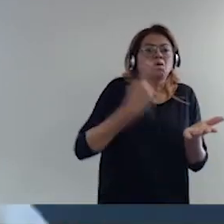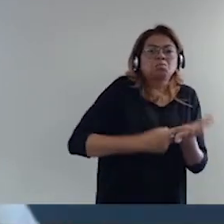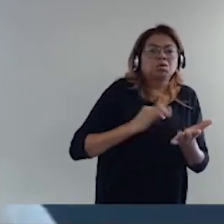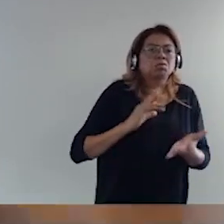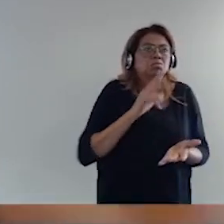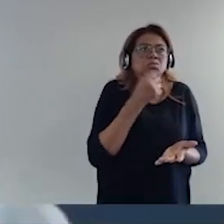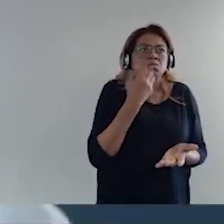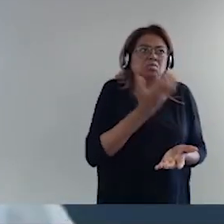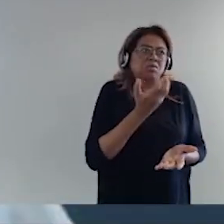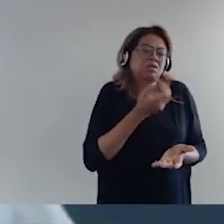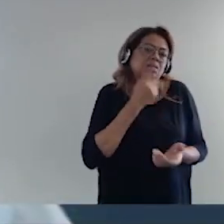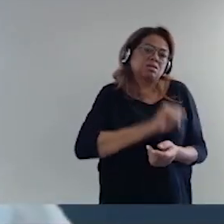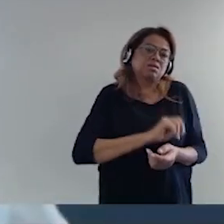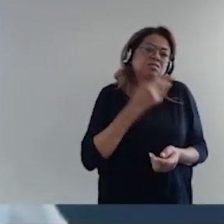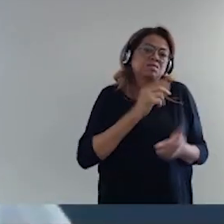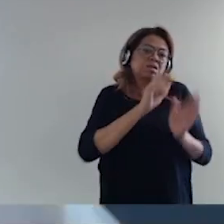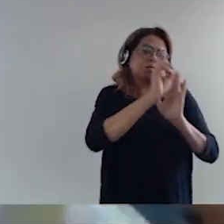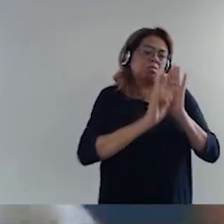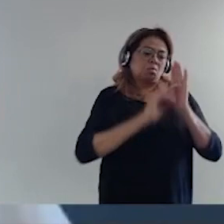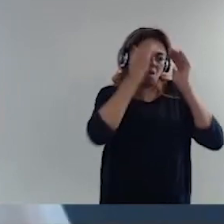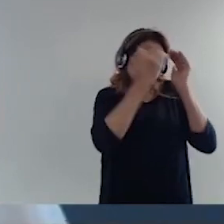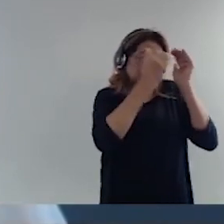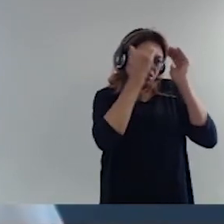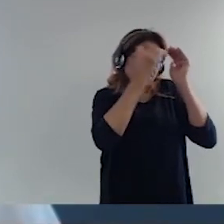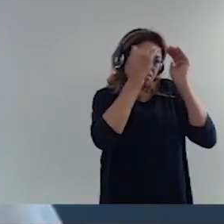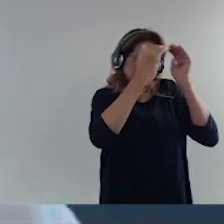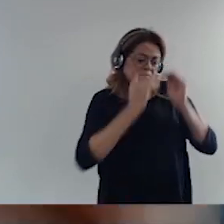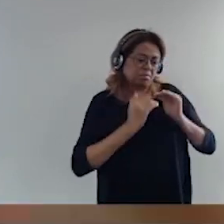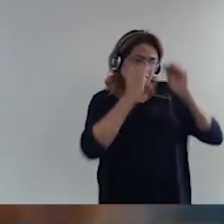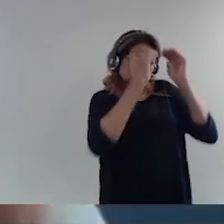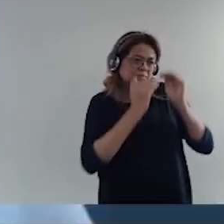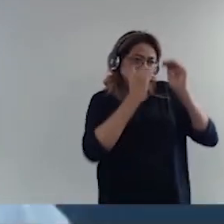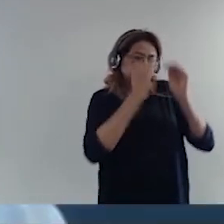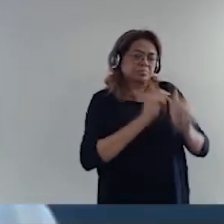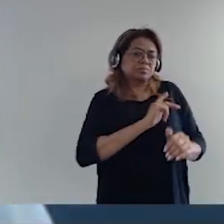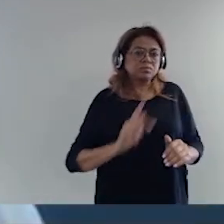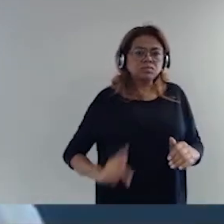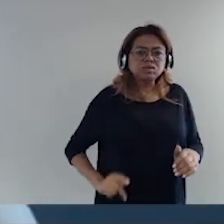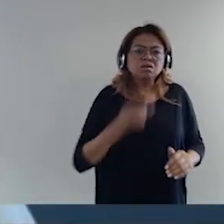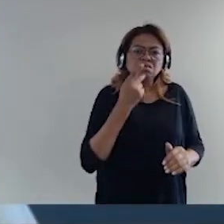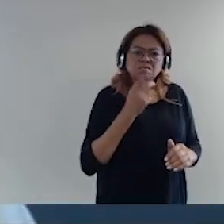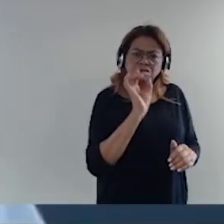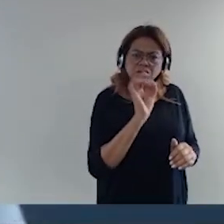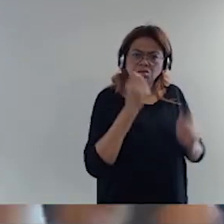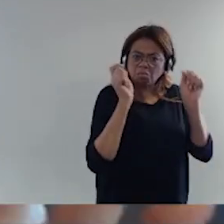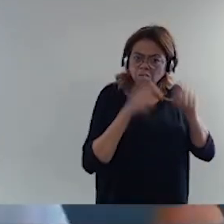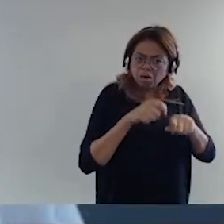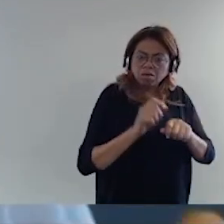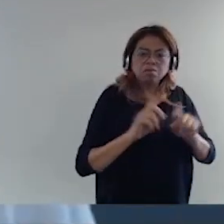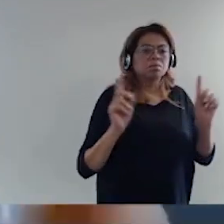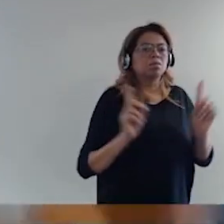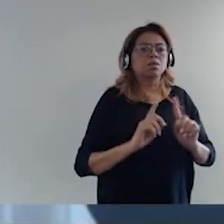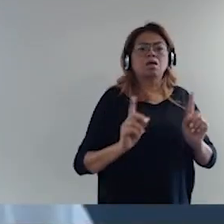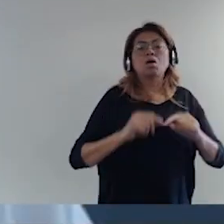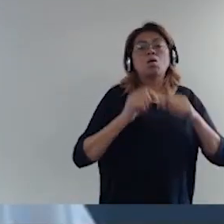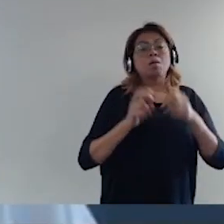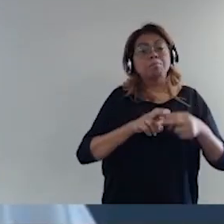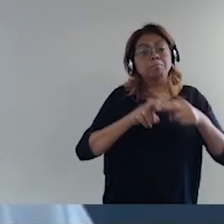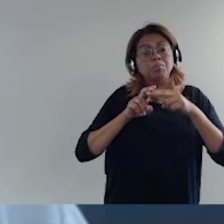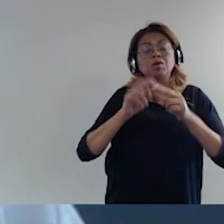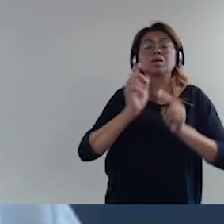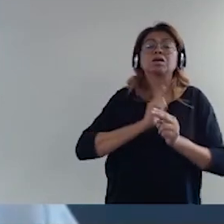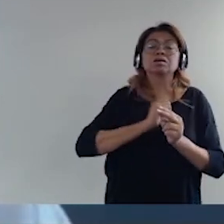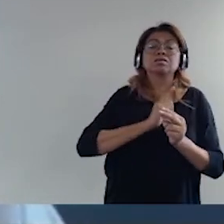que eu queria, se rezou na minha cartilha, se não rezou, não tem recurso para você. Ora, é por isso